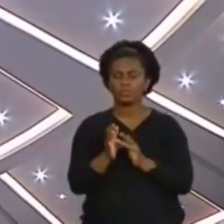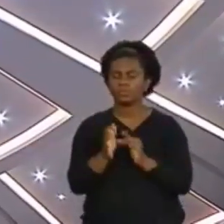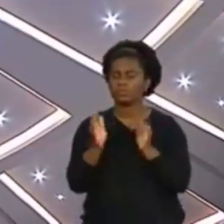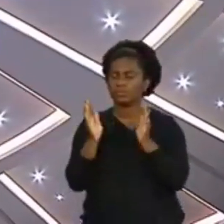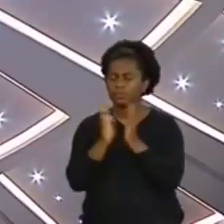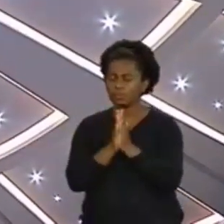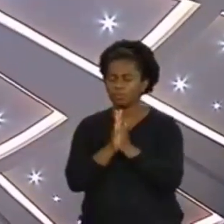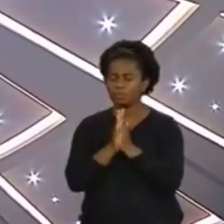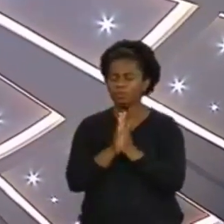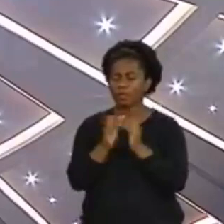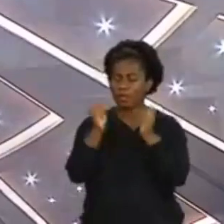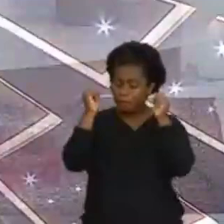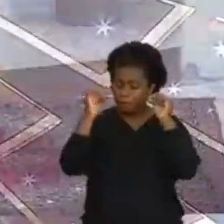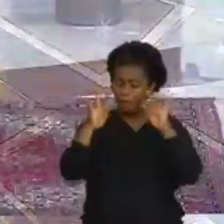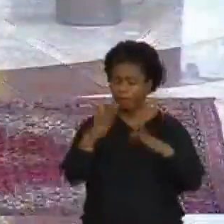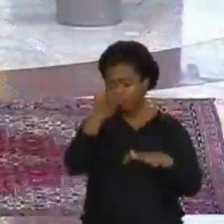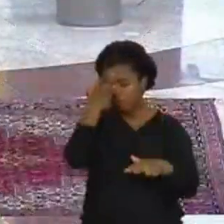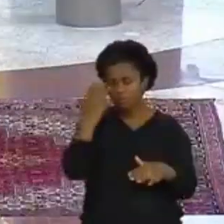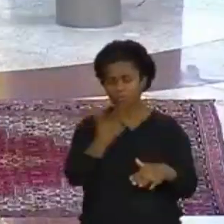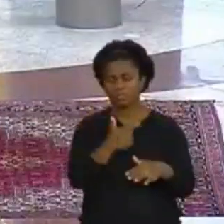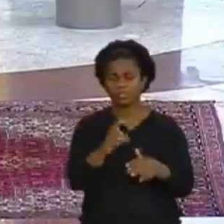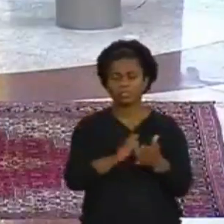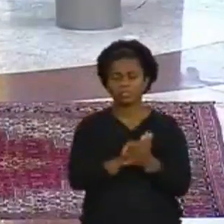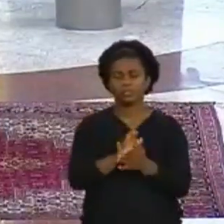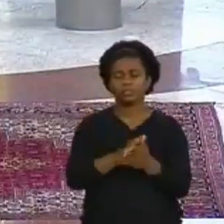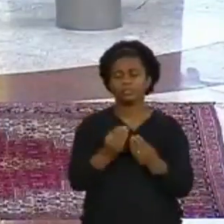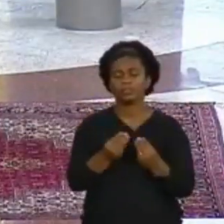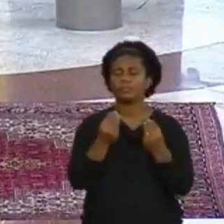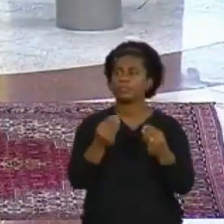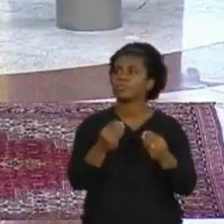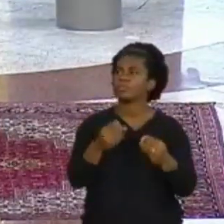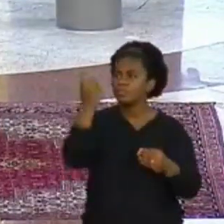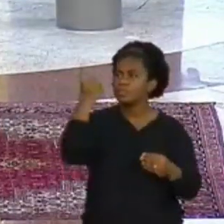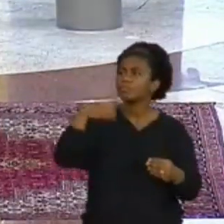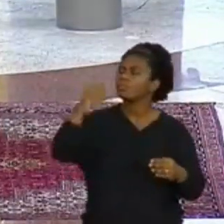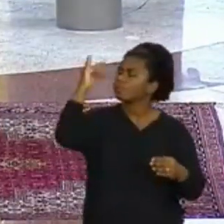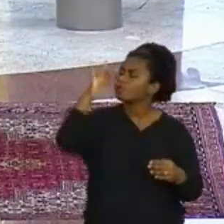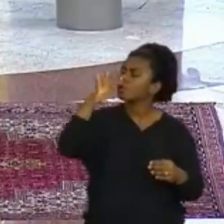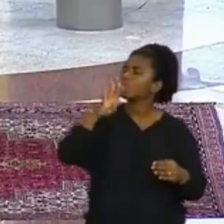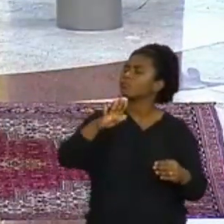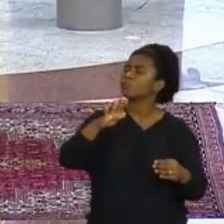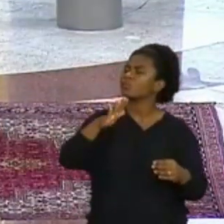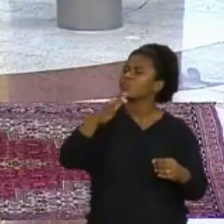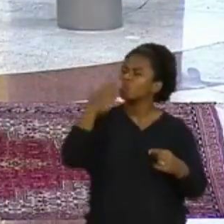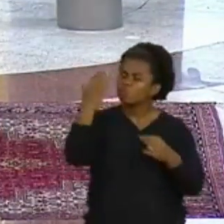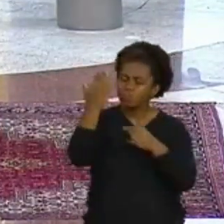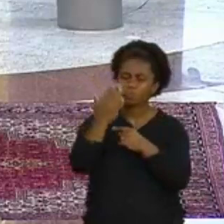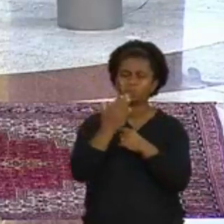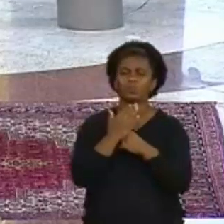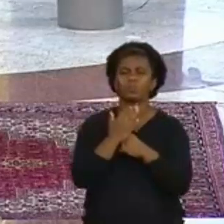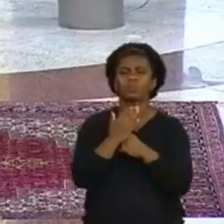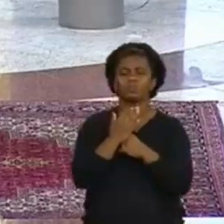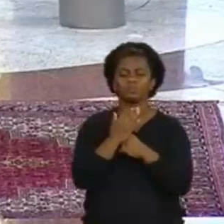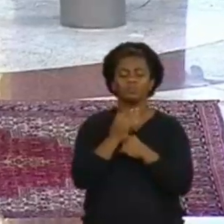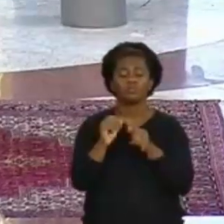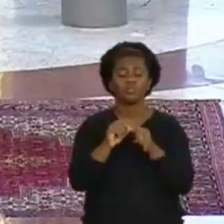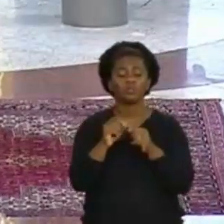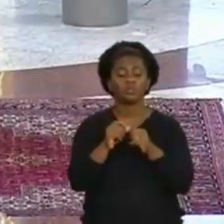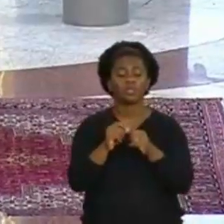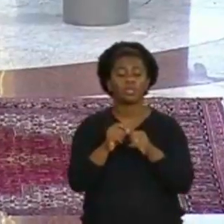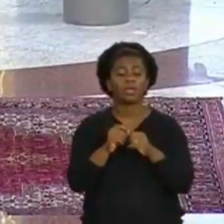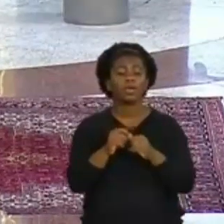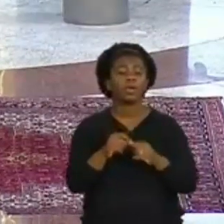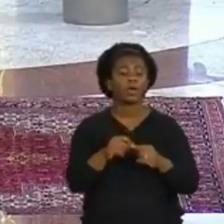uma bênção, e nos ajude a ganhar muitas almas para o teu reino, através, meu Pai, dos programas de TV e de rádio. Ajuda o teu povo